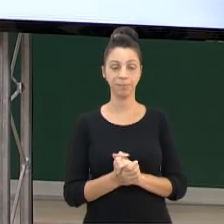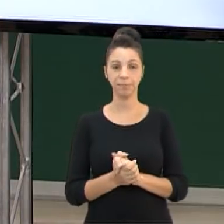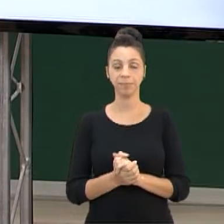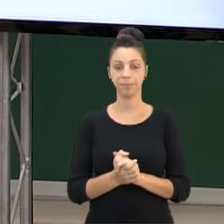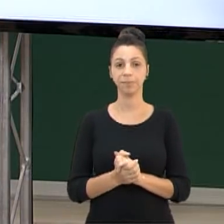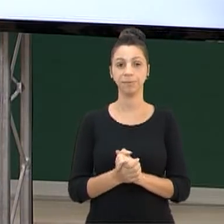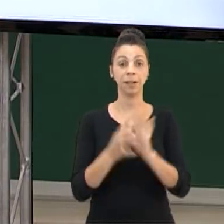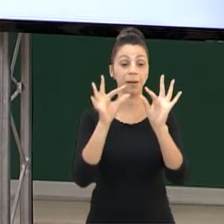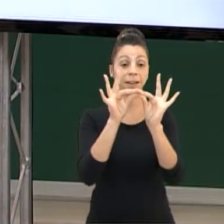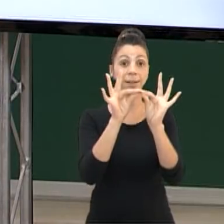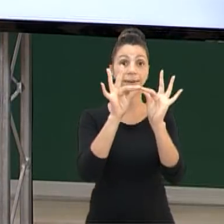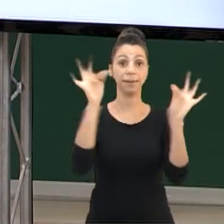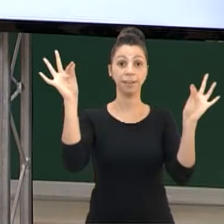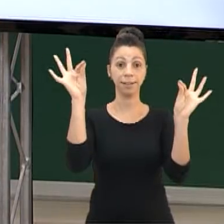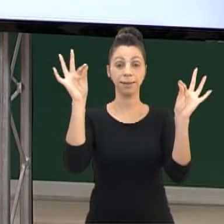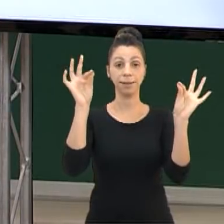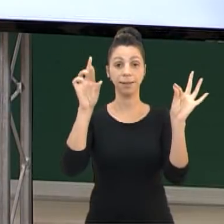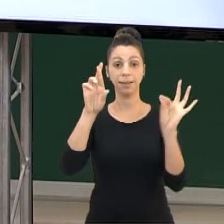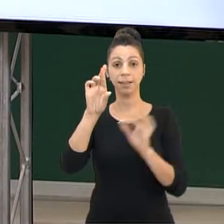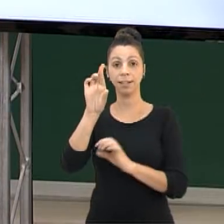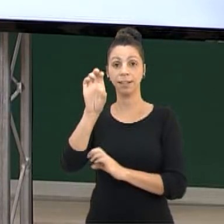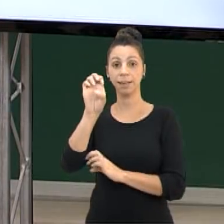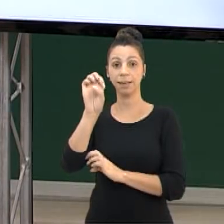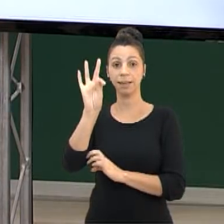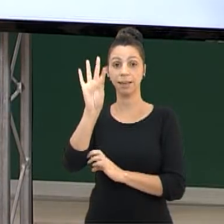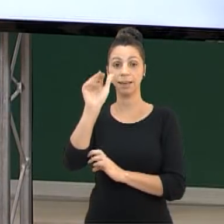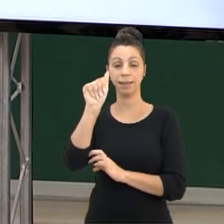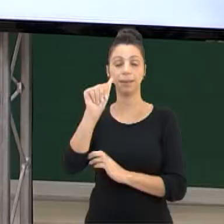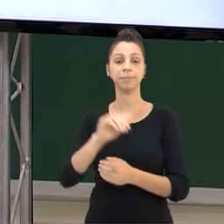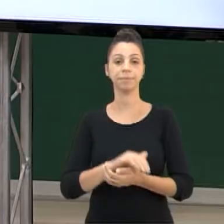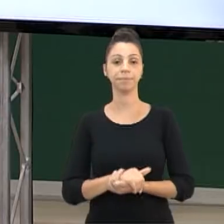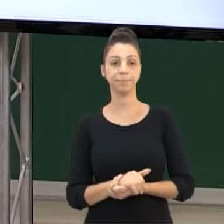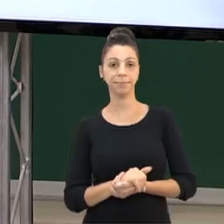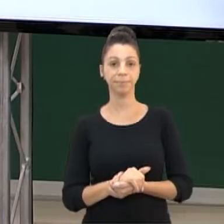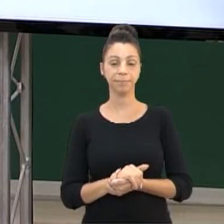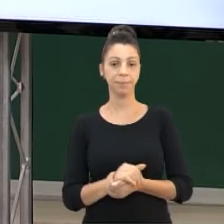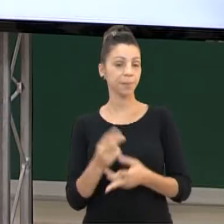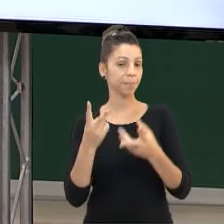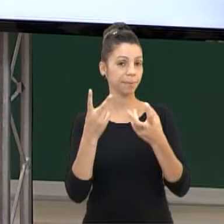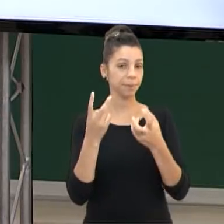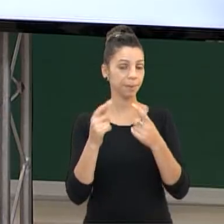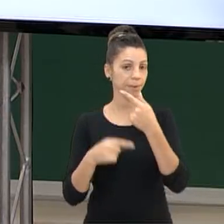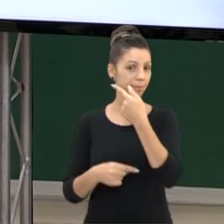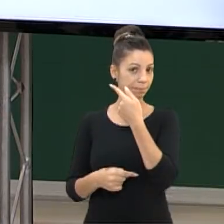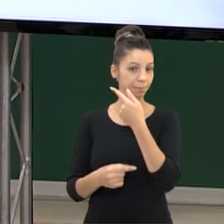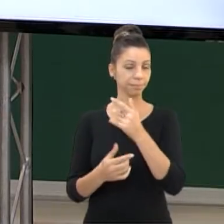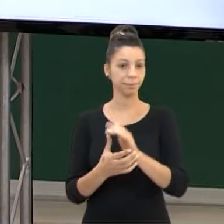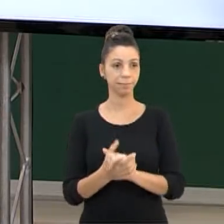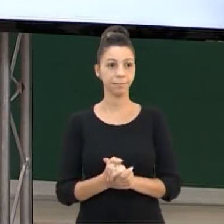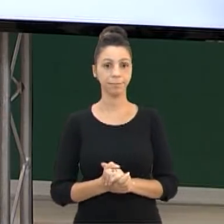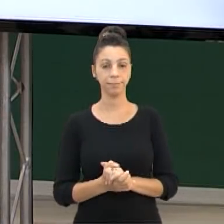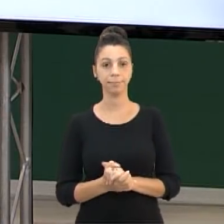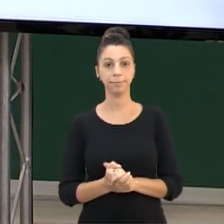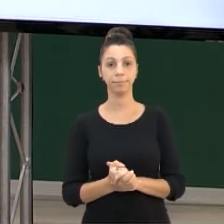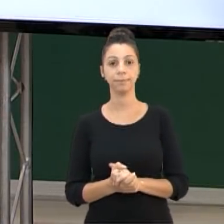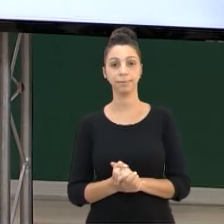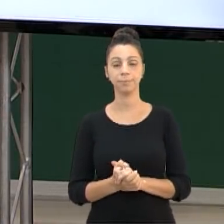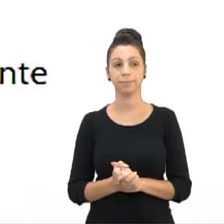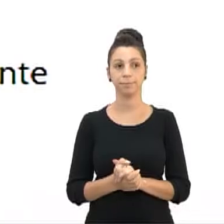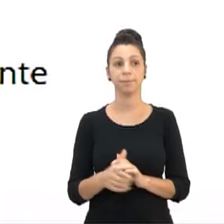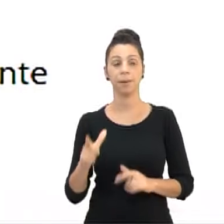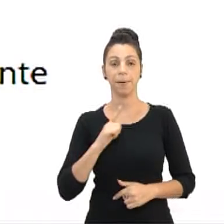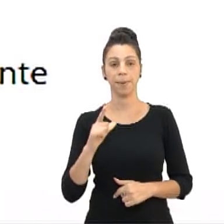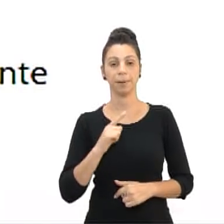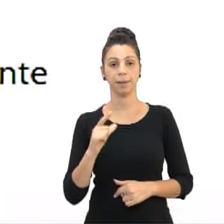posições relativas na circunferência. Isso mesmo. Observe comigo nessa situação onde eu tenho a reta